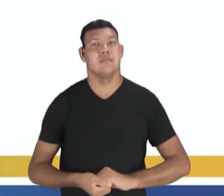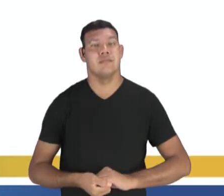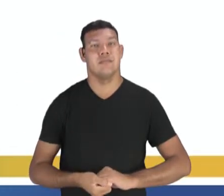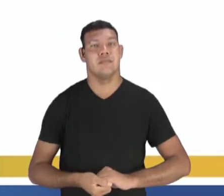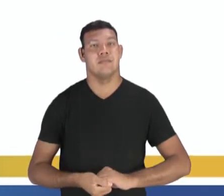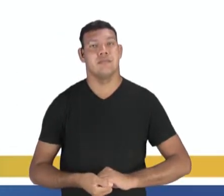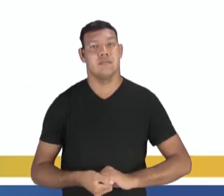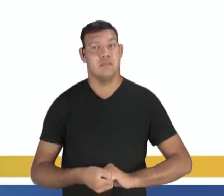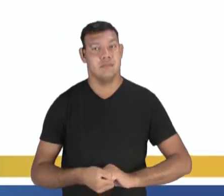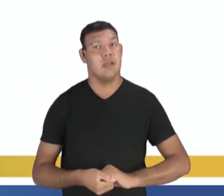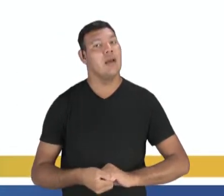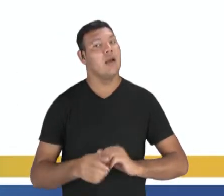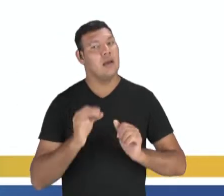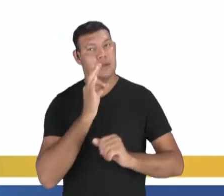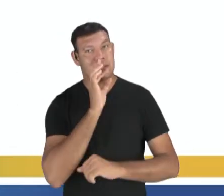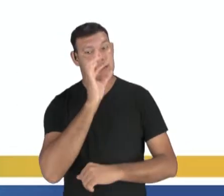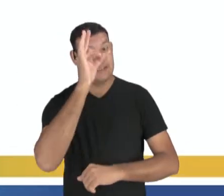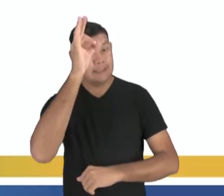a